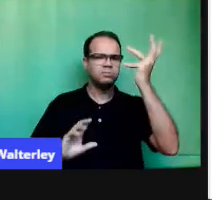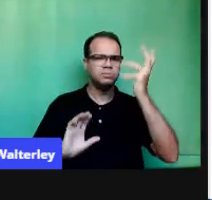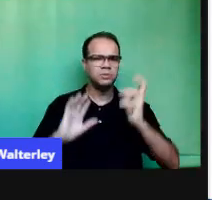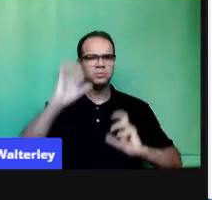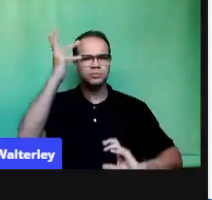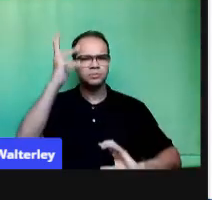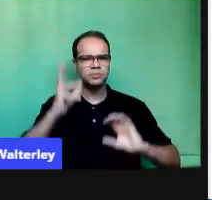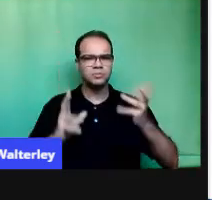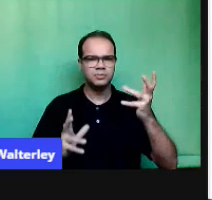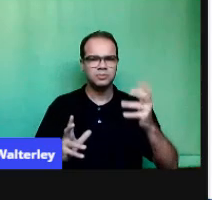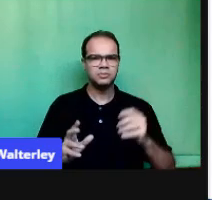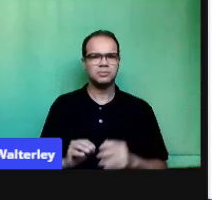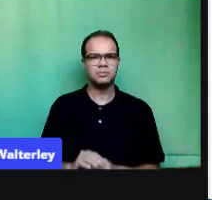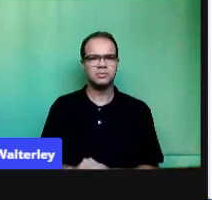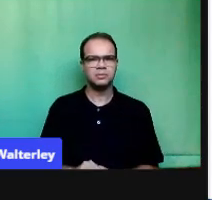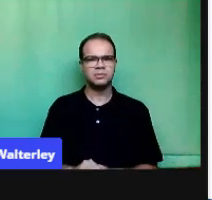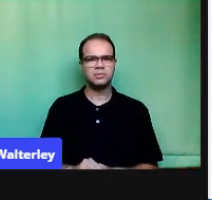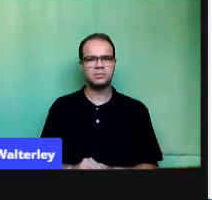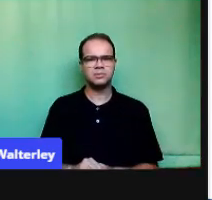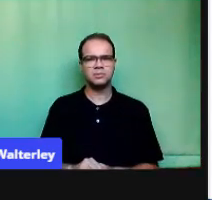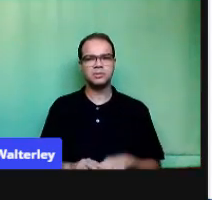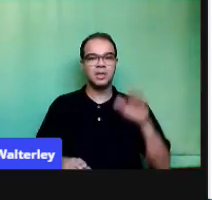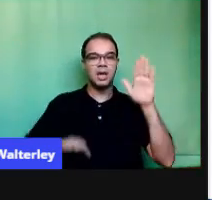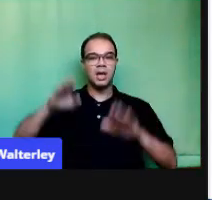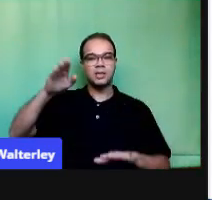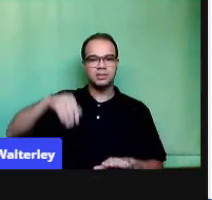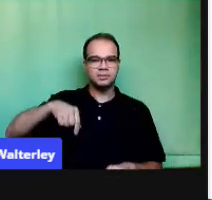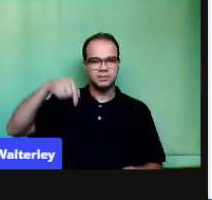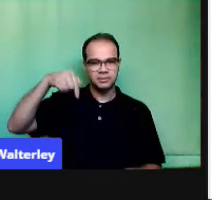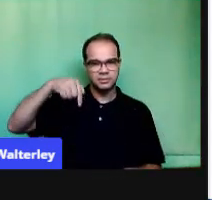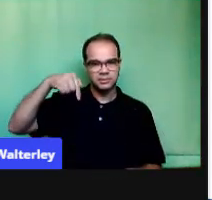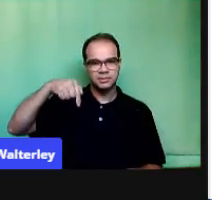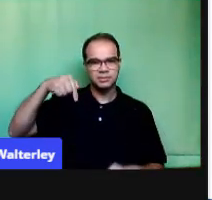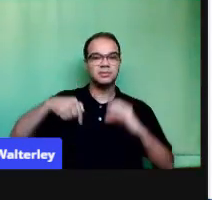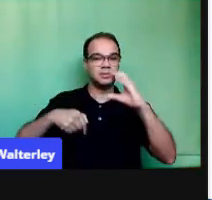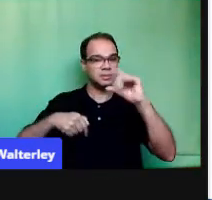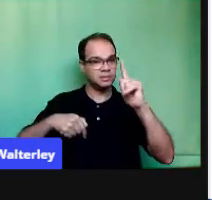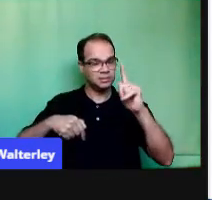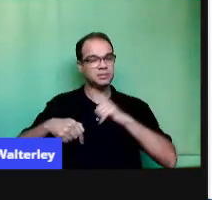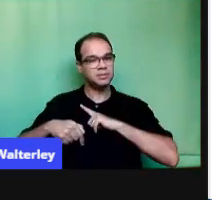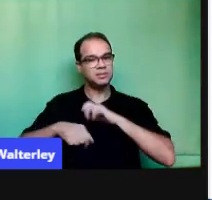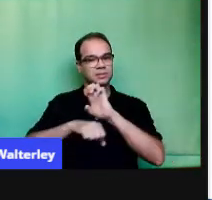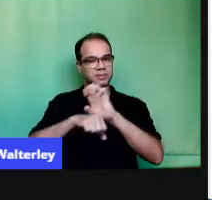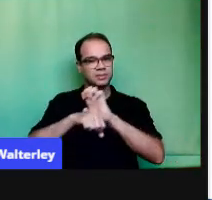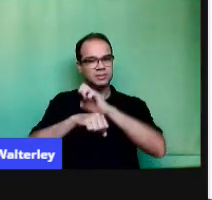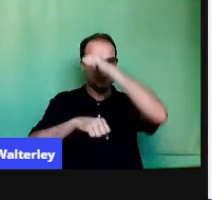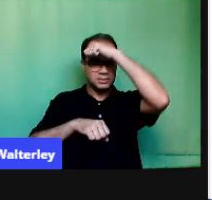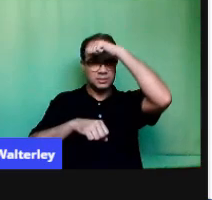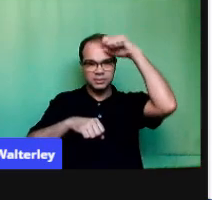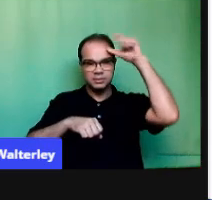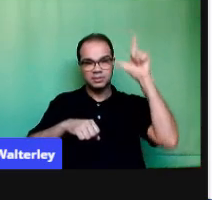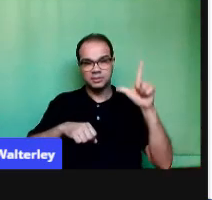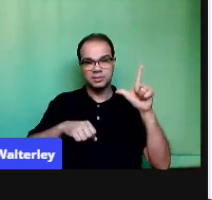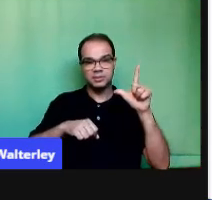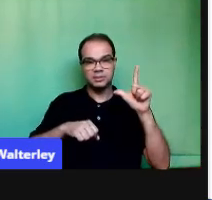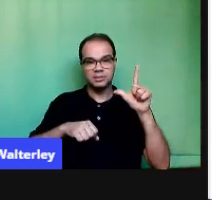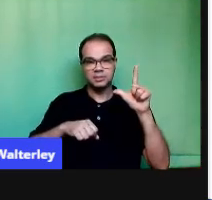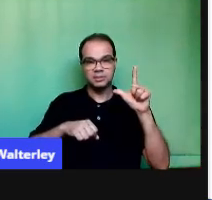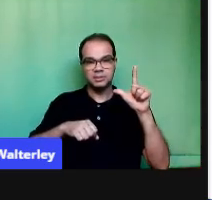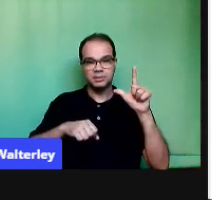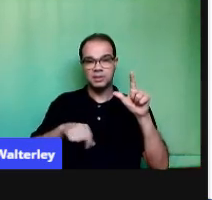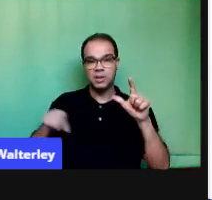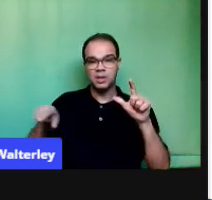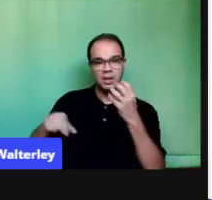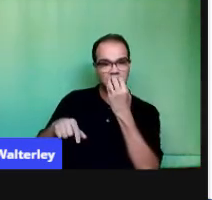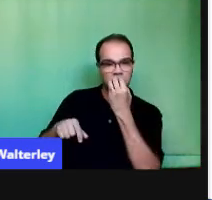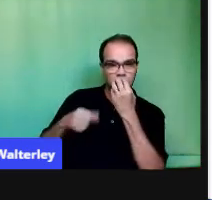são endêmicas no nosso estado, né, no Mato Grosso do Sul. Por isso, a gente precisa sempre ter essa atenção especial, né, à saúde e ao